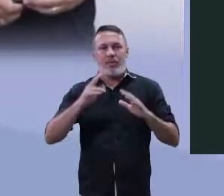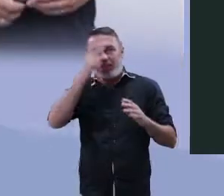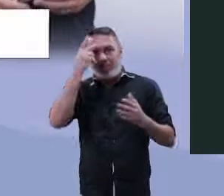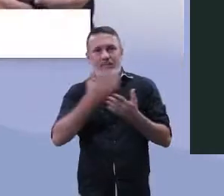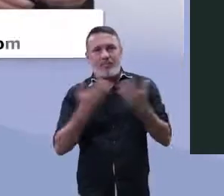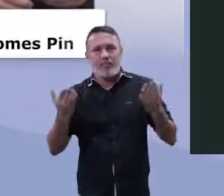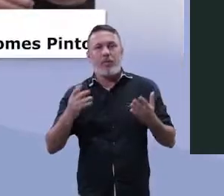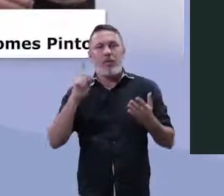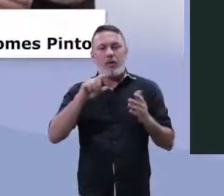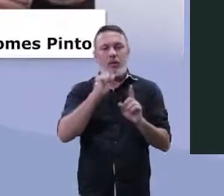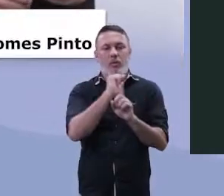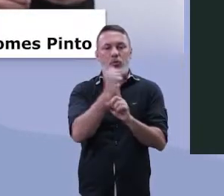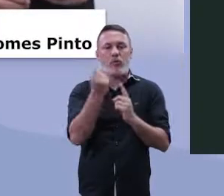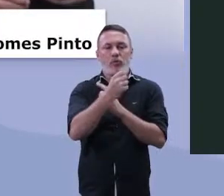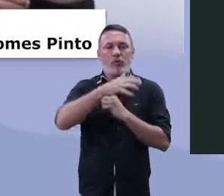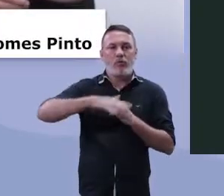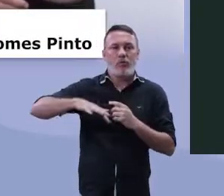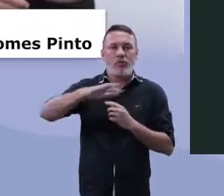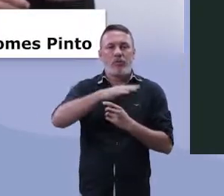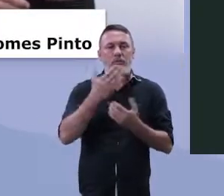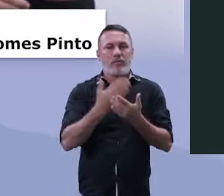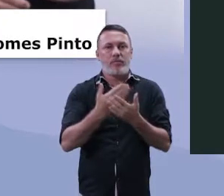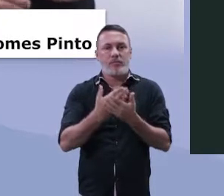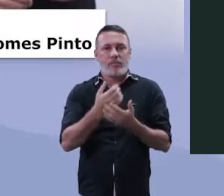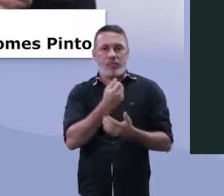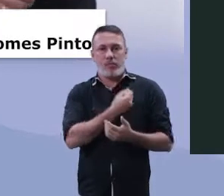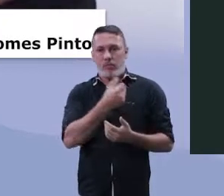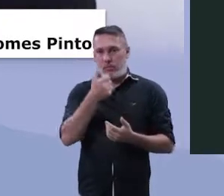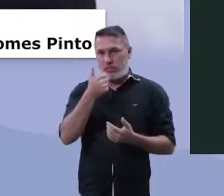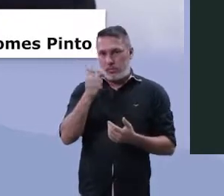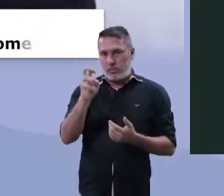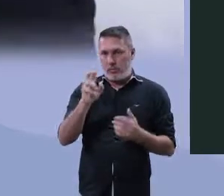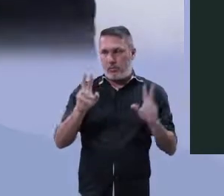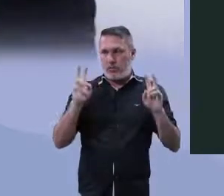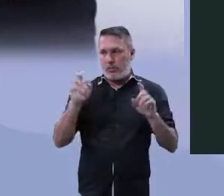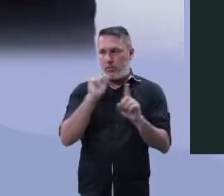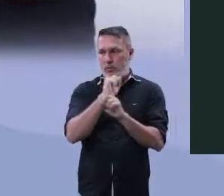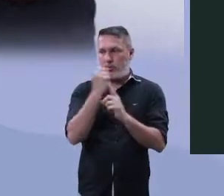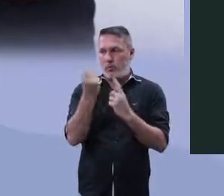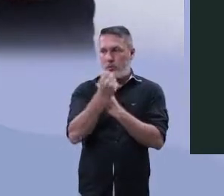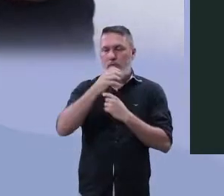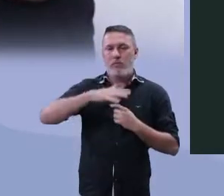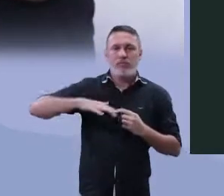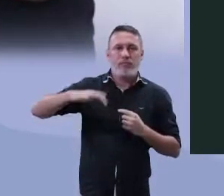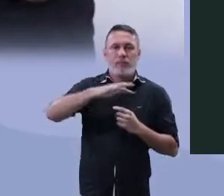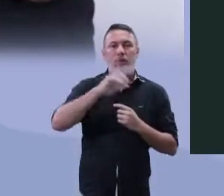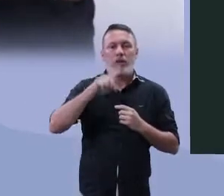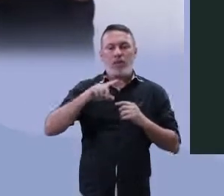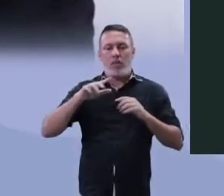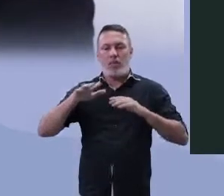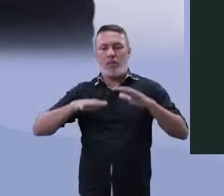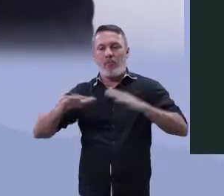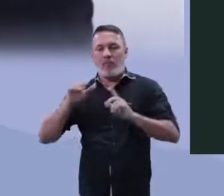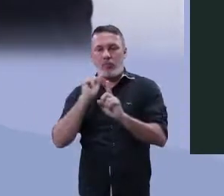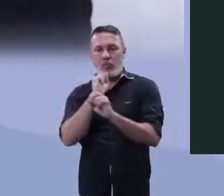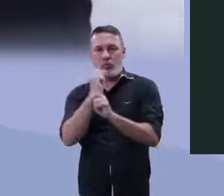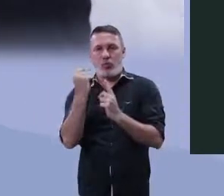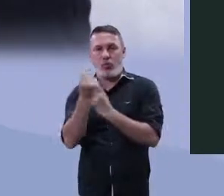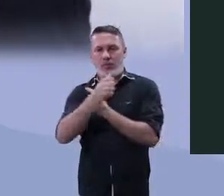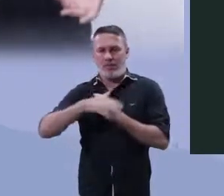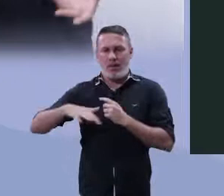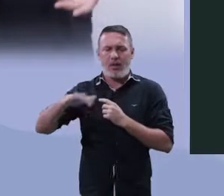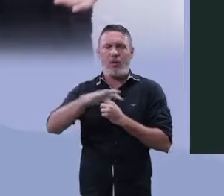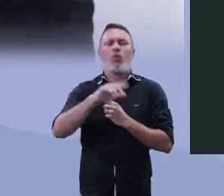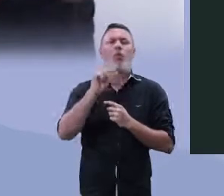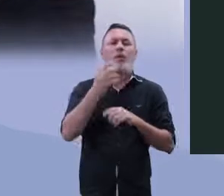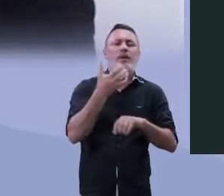Olá, gente. Sociologia. Na nossa aula 15, discutiremos a sociologia dos movimentos sociais, né? Então, o que são